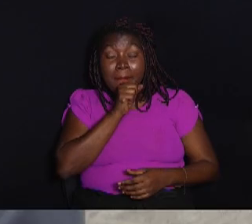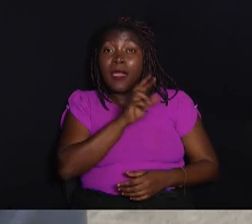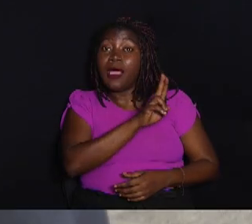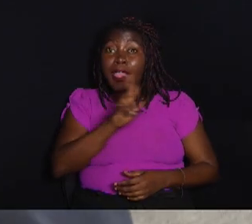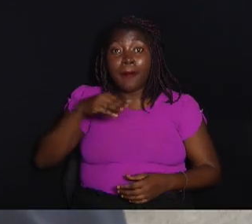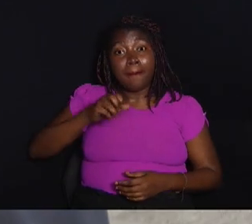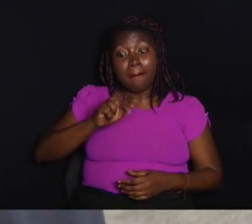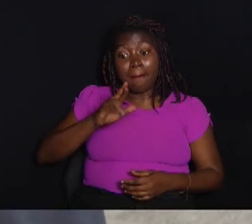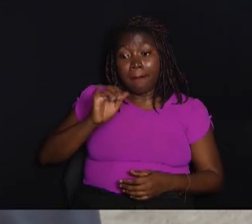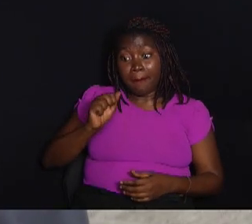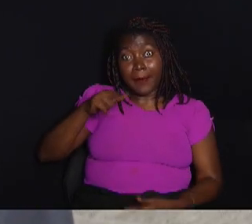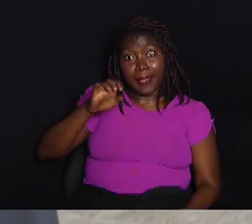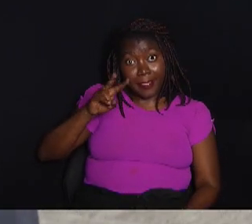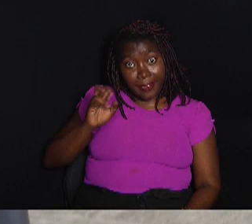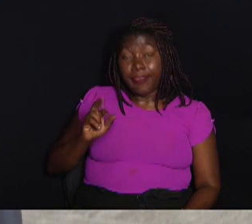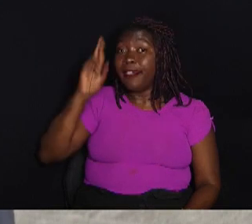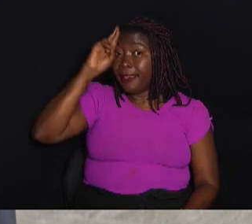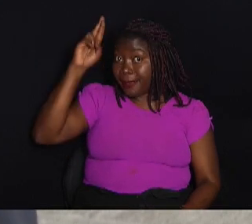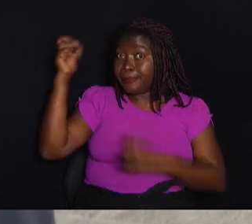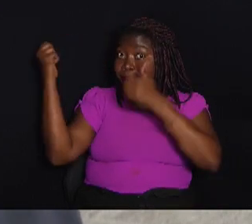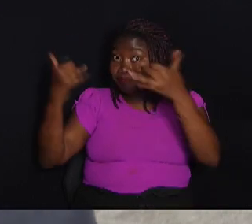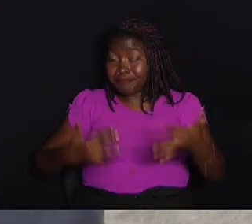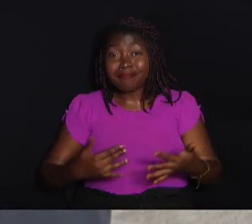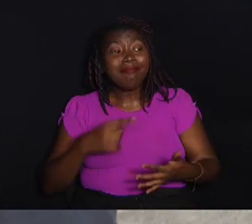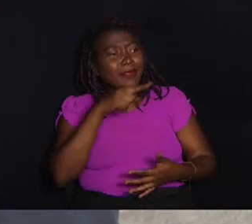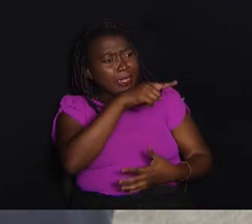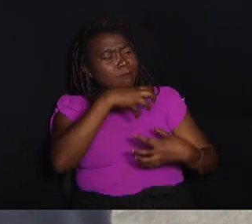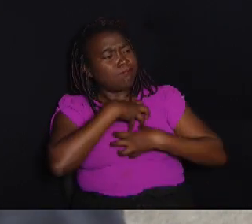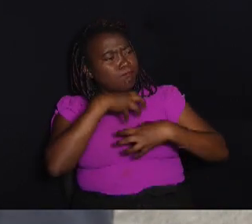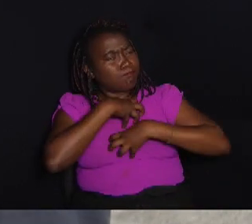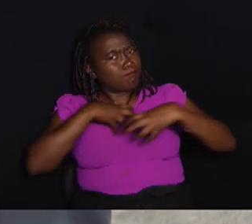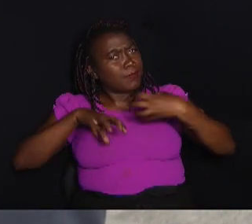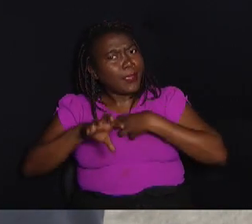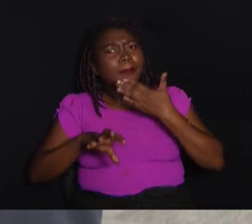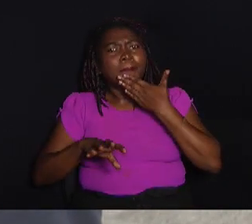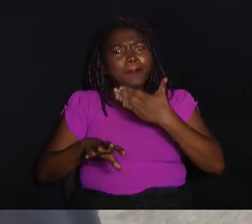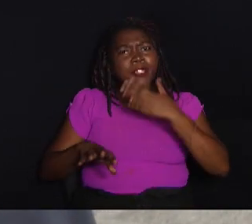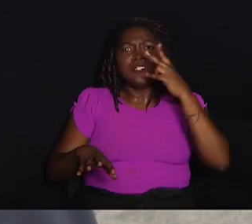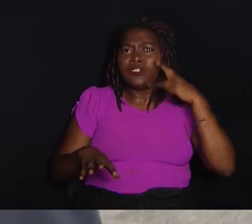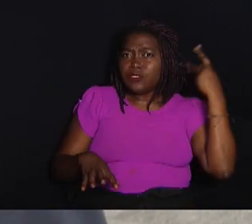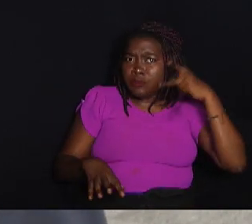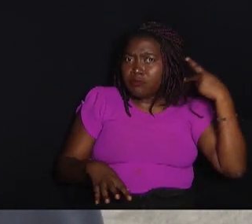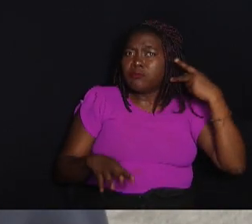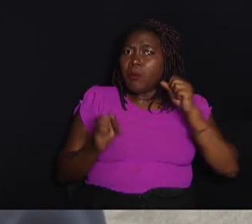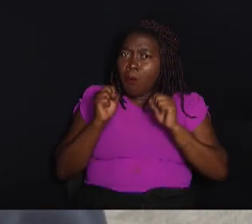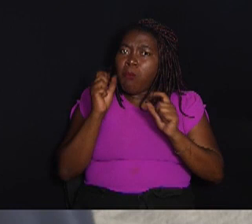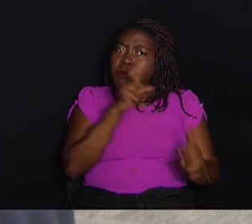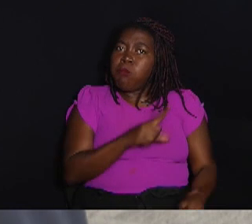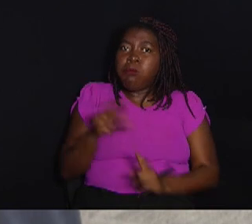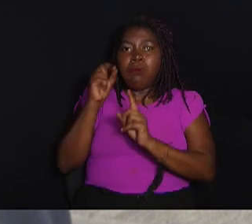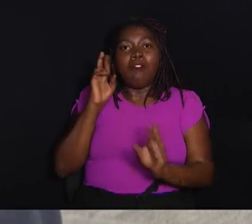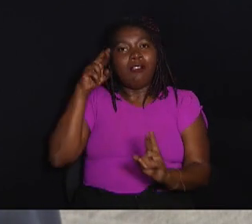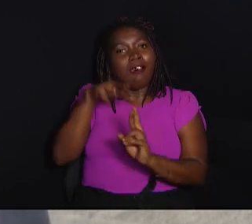autista Então ela trouxe essa sensibilidade de pedir para que um parlamentar desta casa pudesse representar essas mães e foi